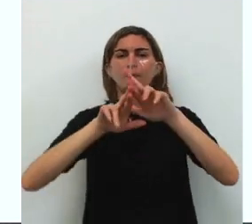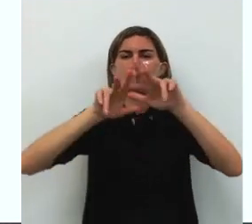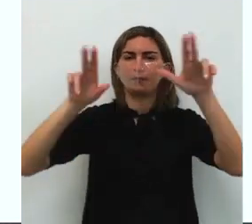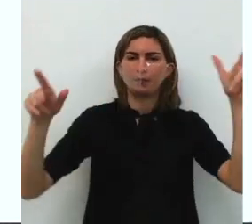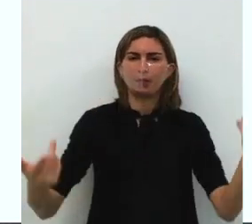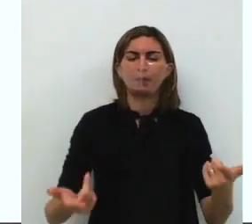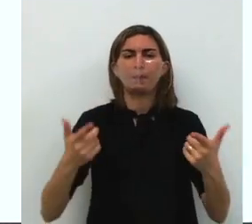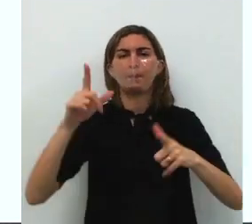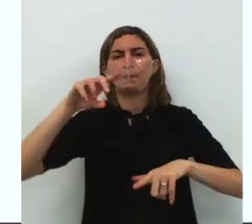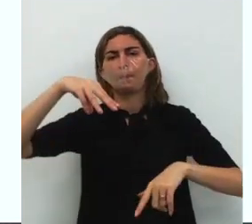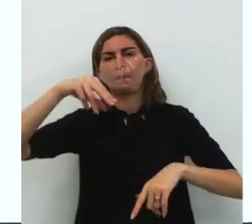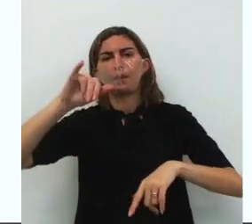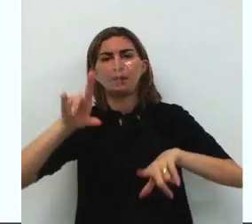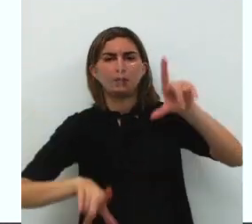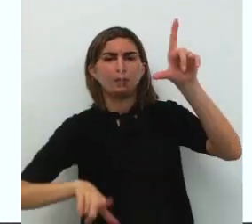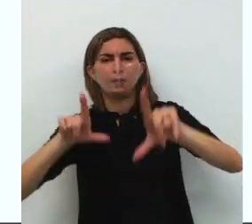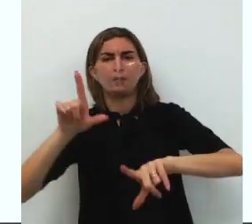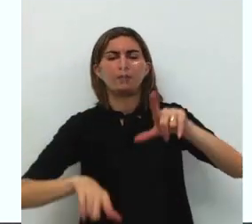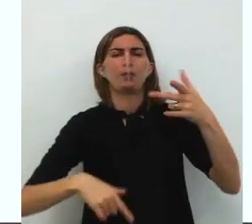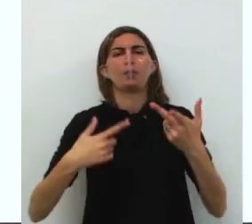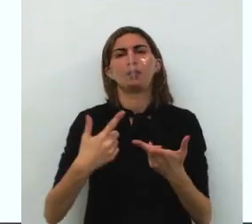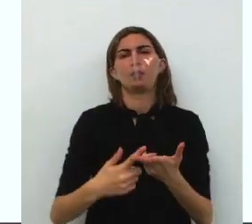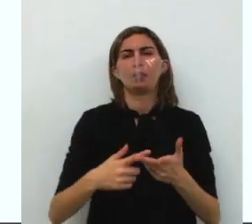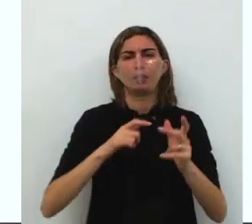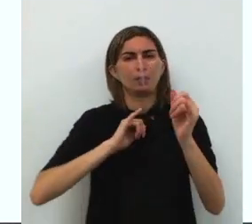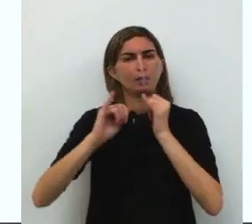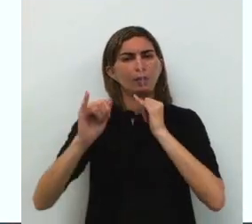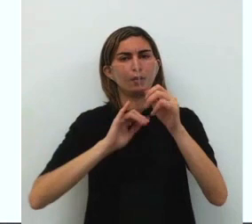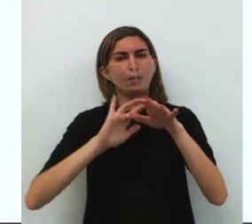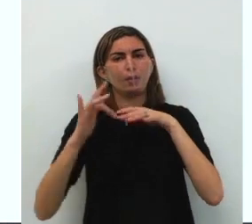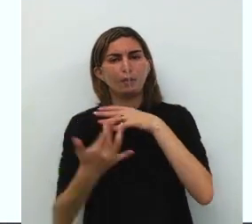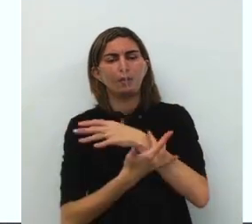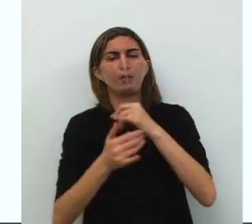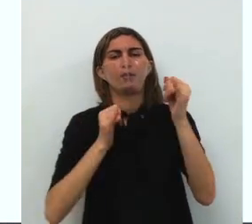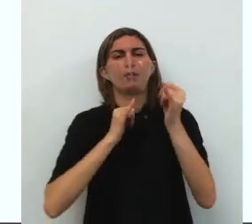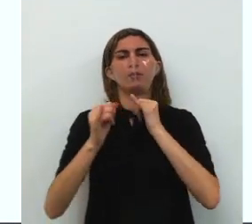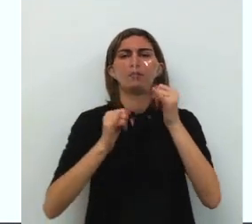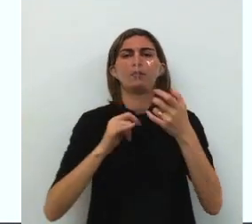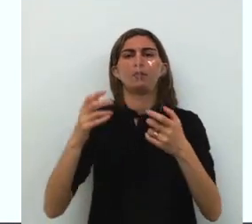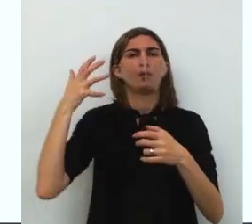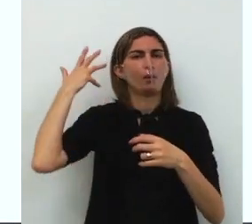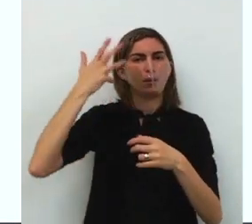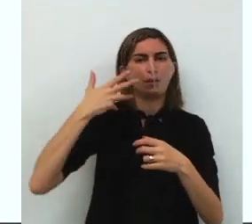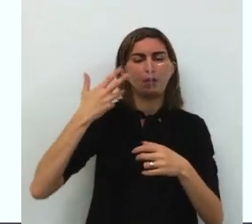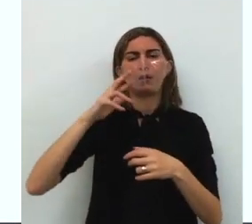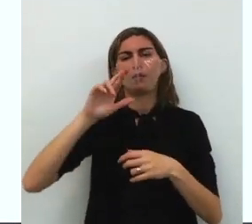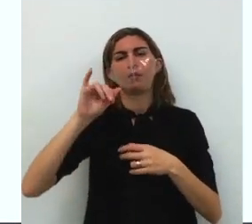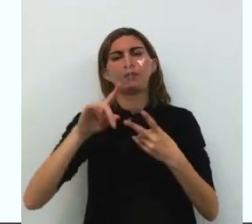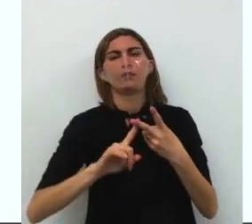Você vai ver que o quê? É TV, é a internet, você vai ouvir no rádio e o